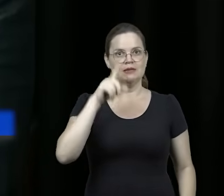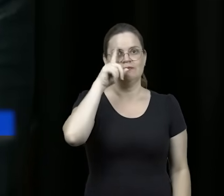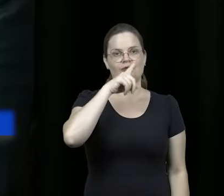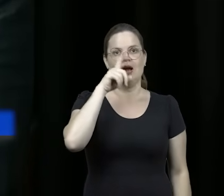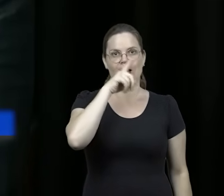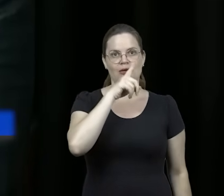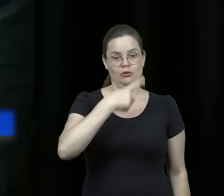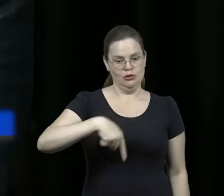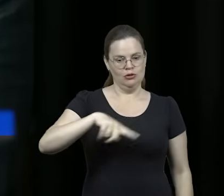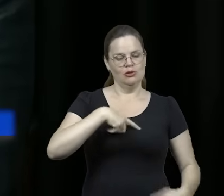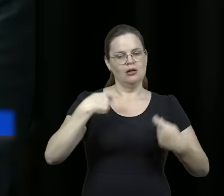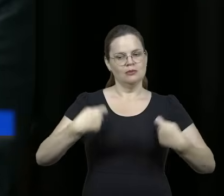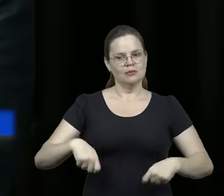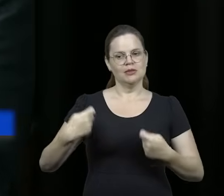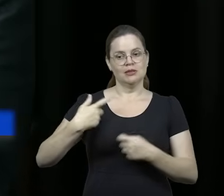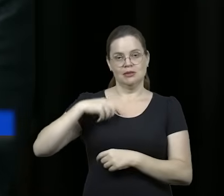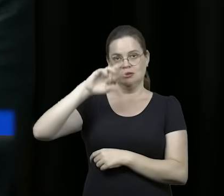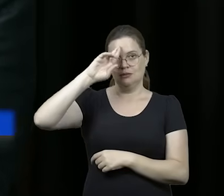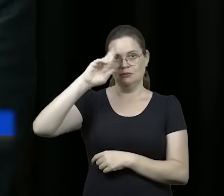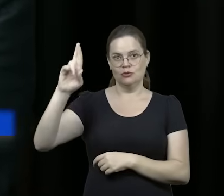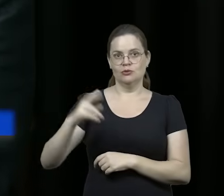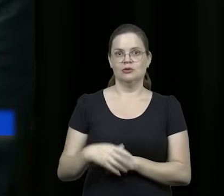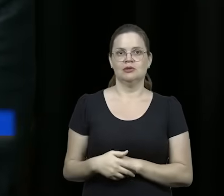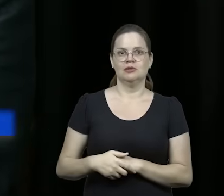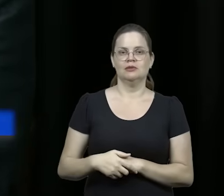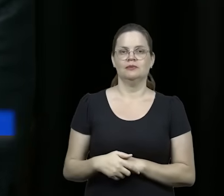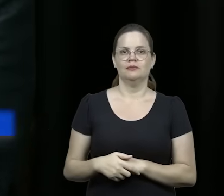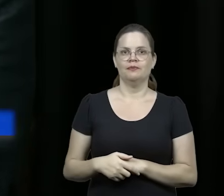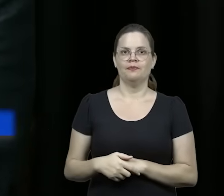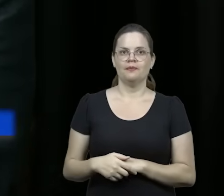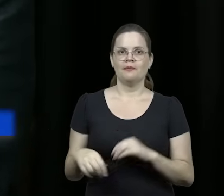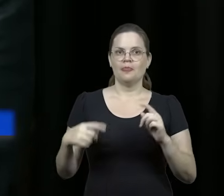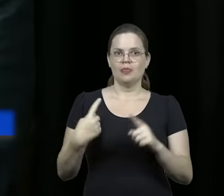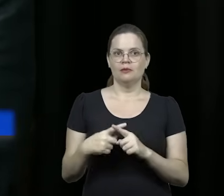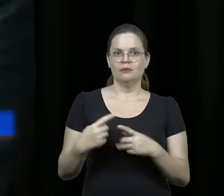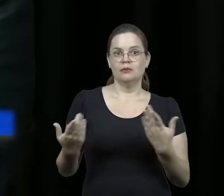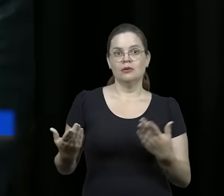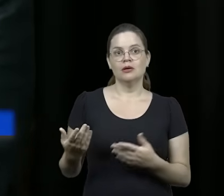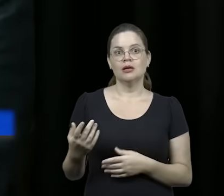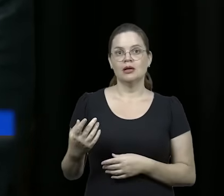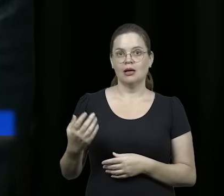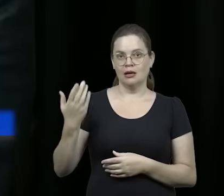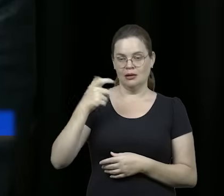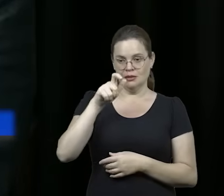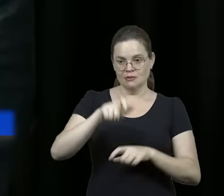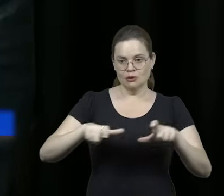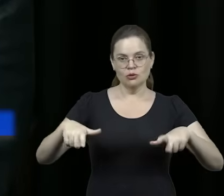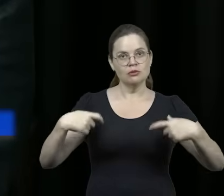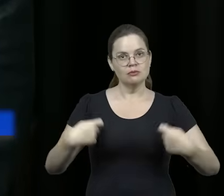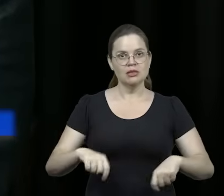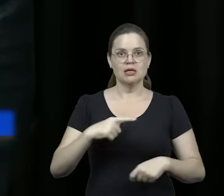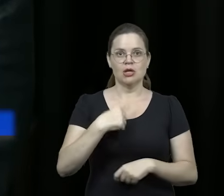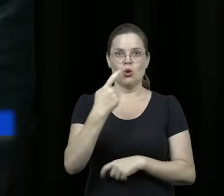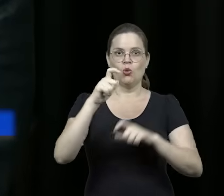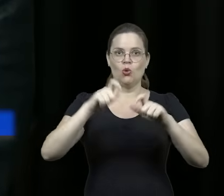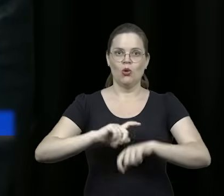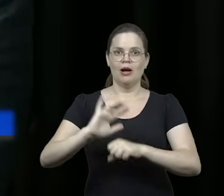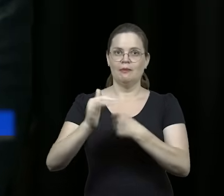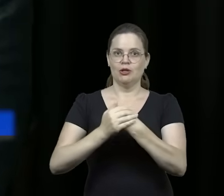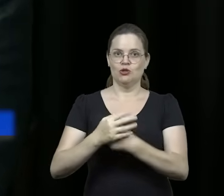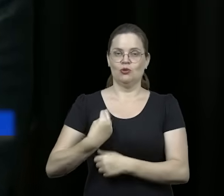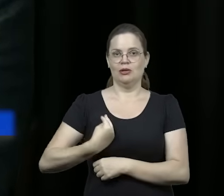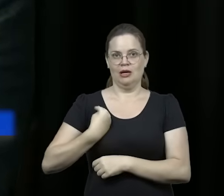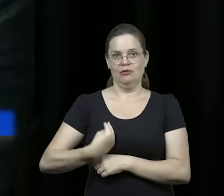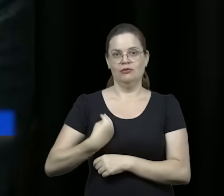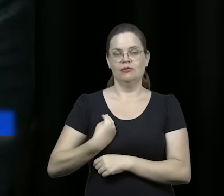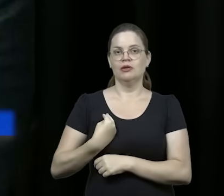do Senhor. O homem tem um abrigo, tem um esconderijo. Neste lugar, quando você